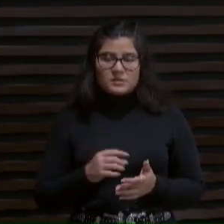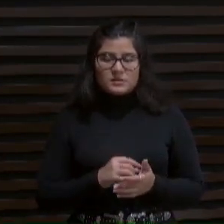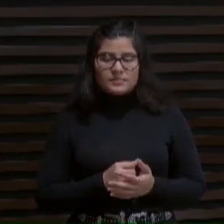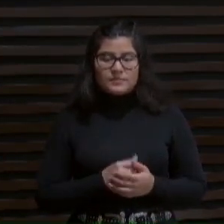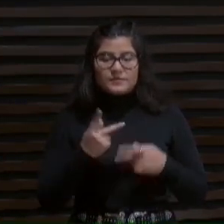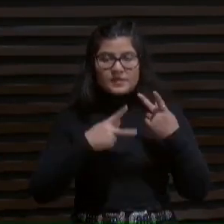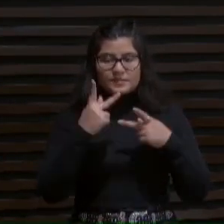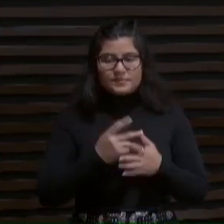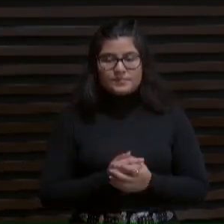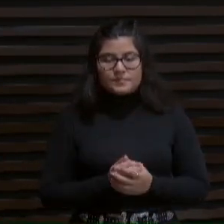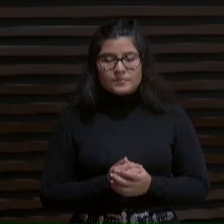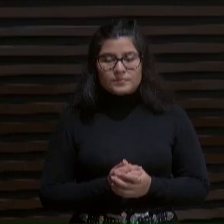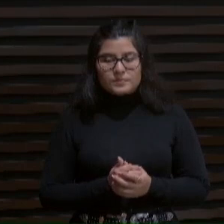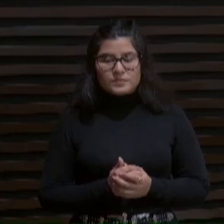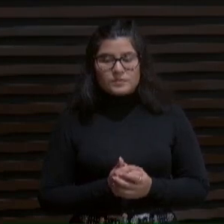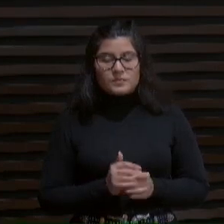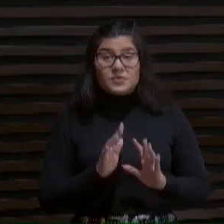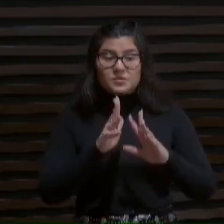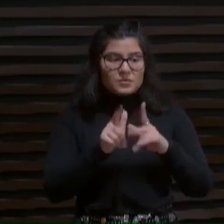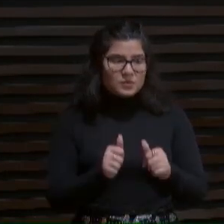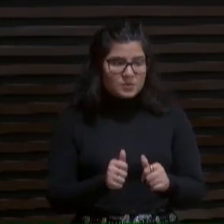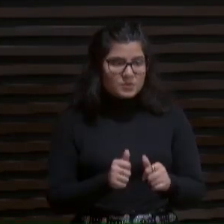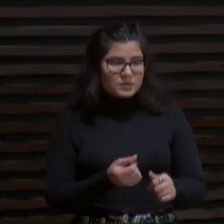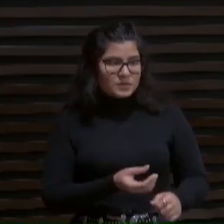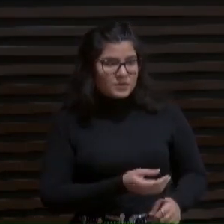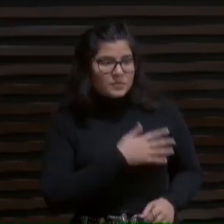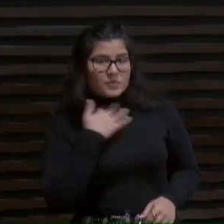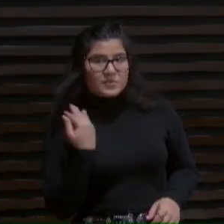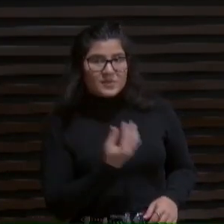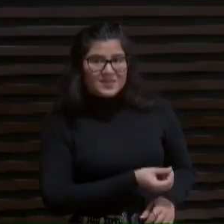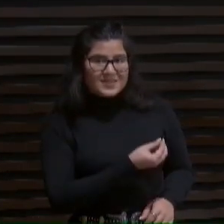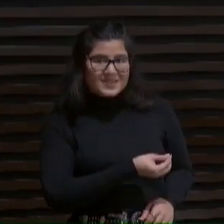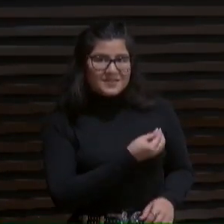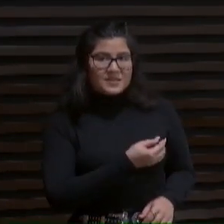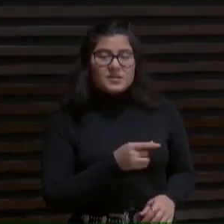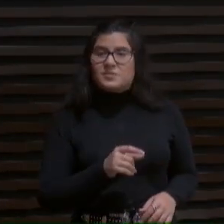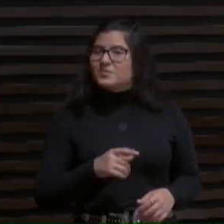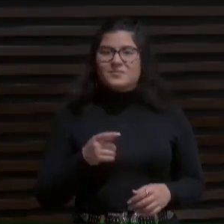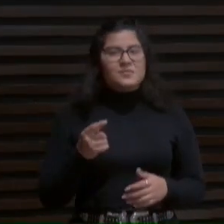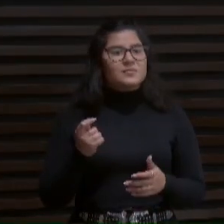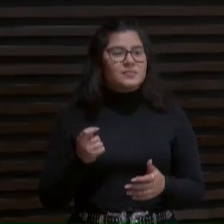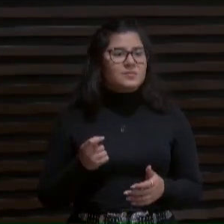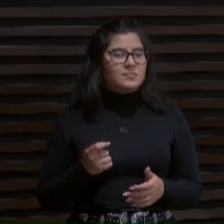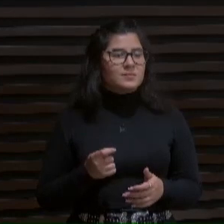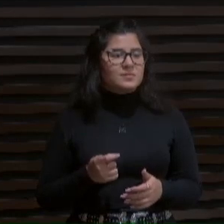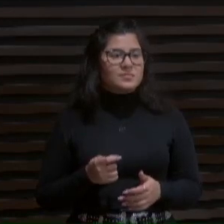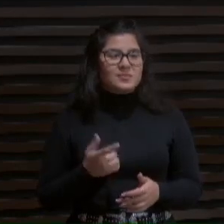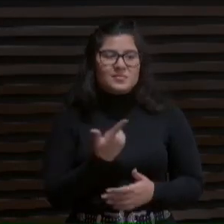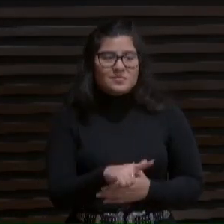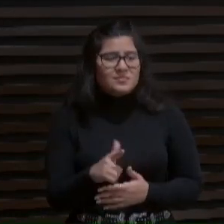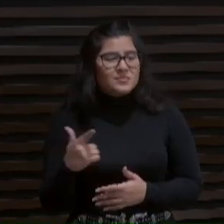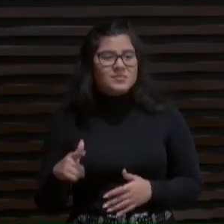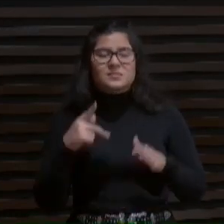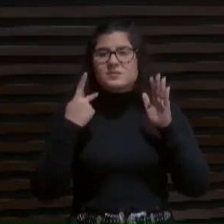diz o seguinte: todos esses morreram na fé, e não obtiveram as promessas, mas